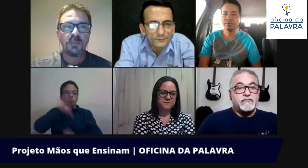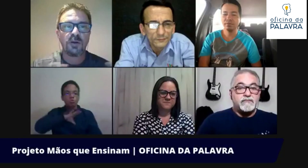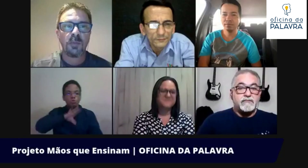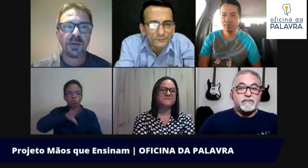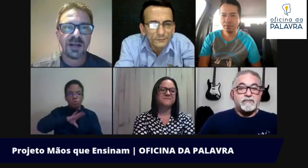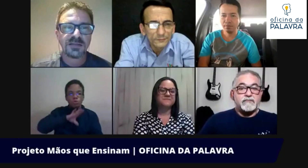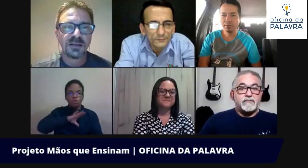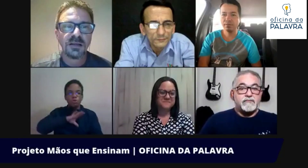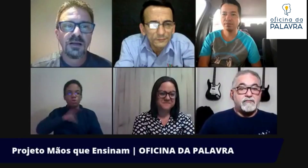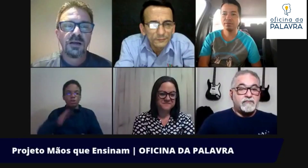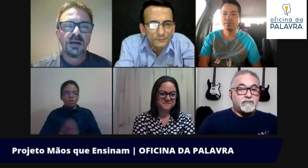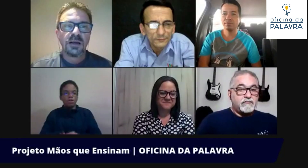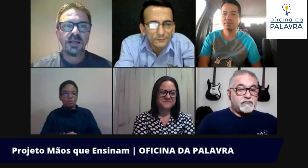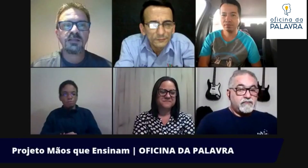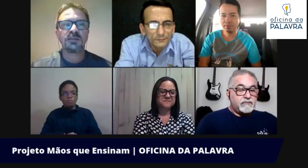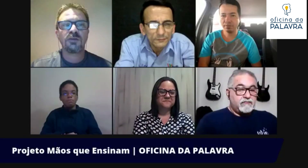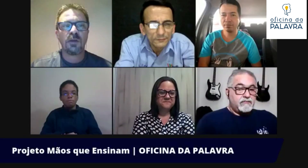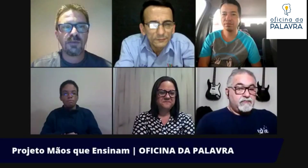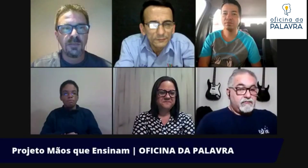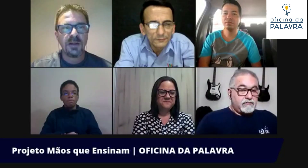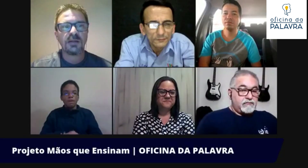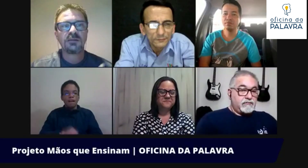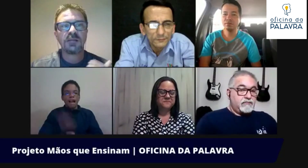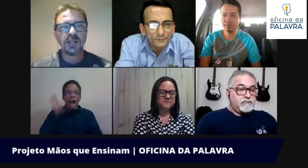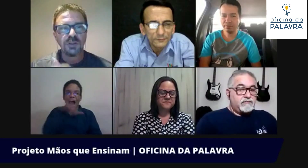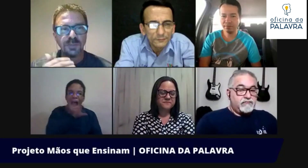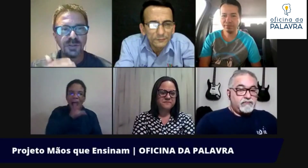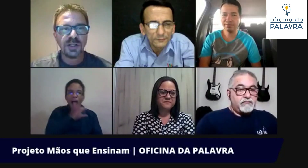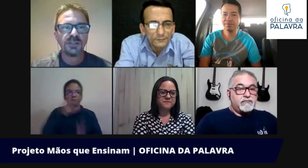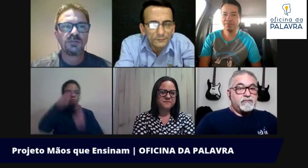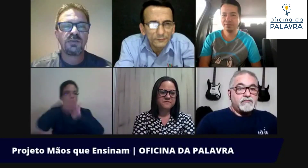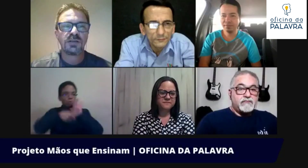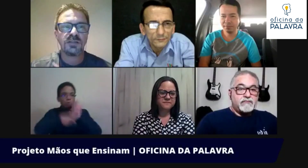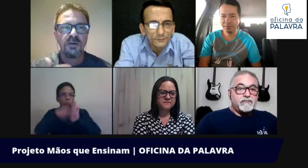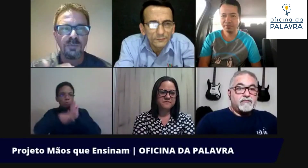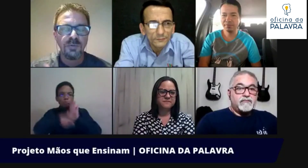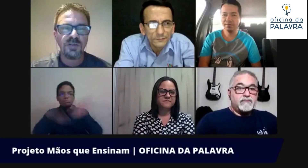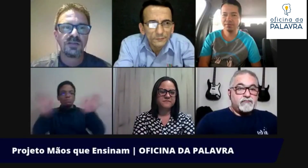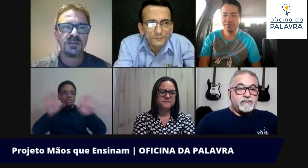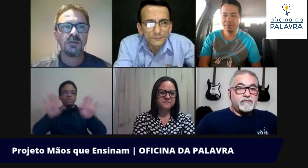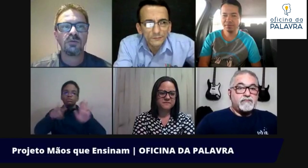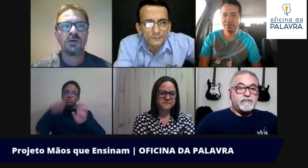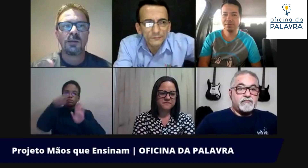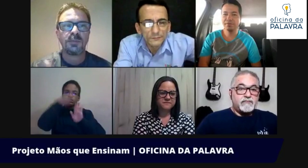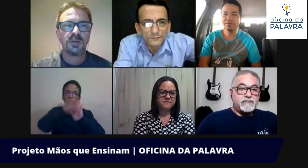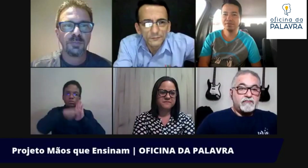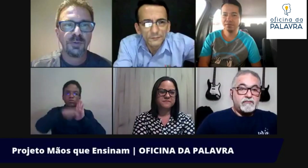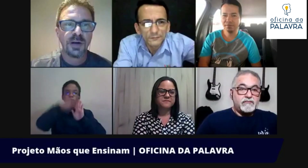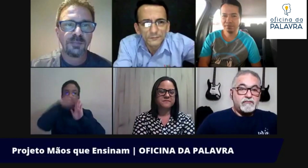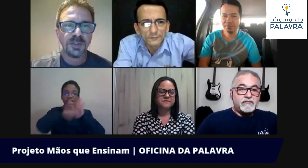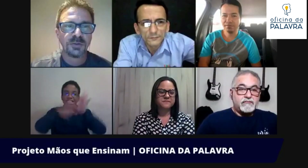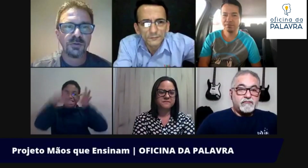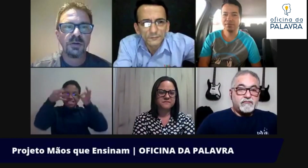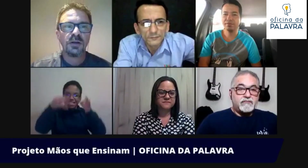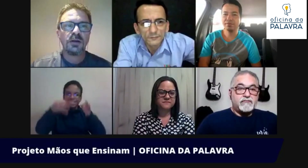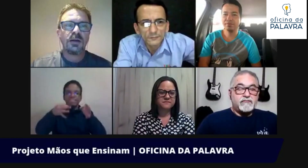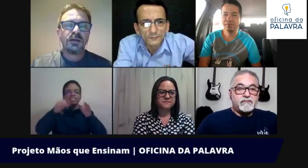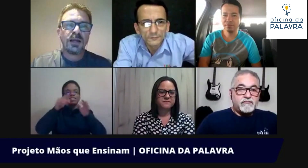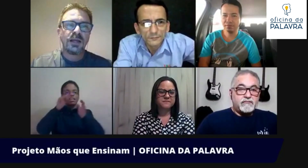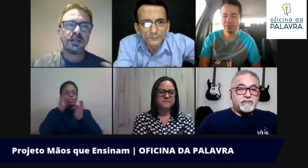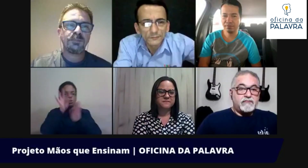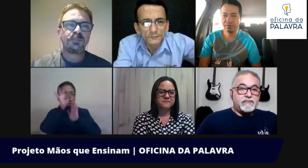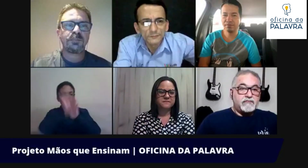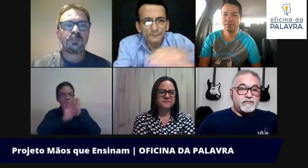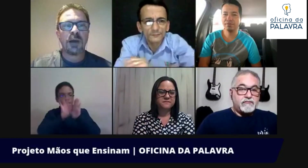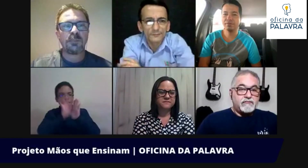gente não tem a menor pressa, ensinando a Bíblia texto por texto, versículo por versículo, capítulo por capítulo,